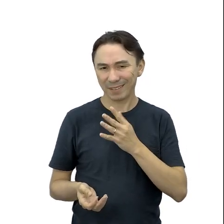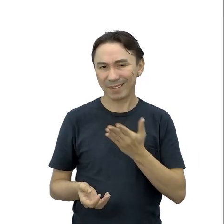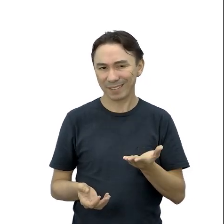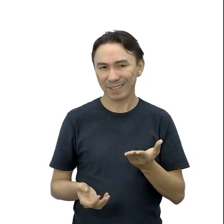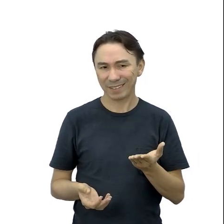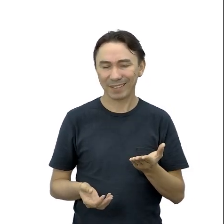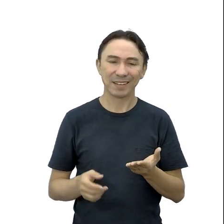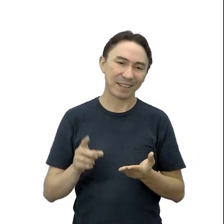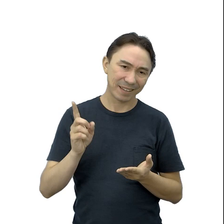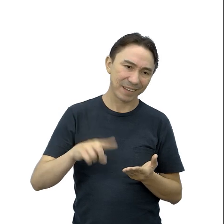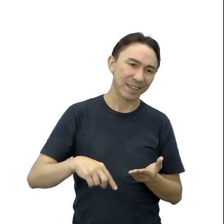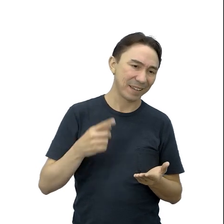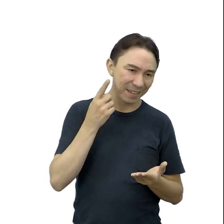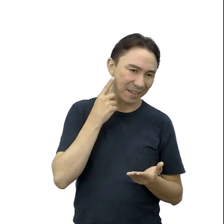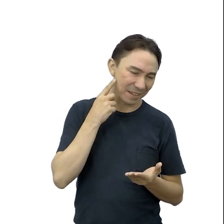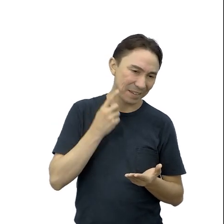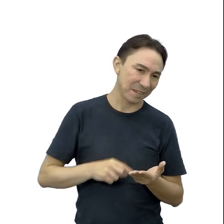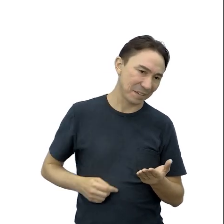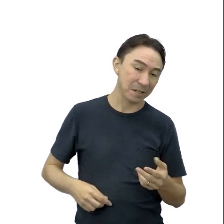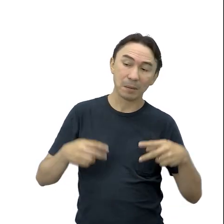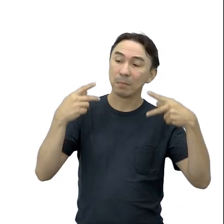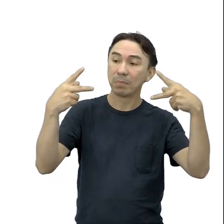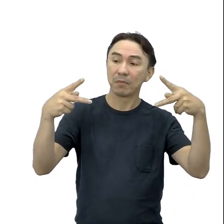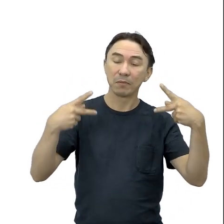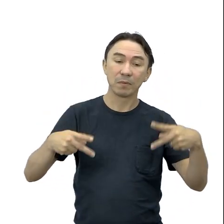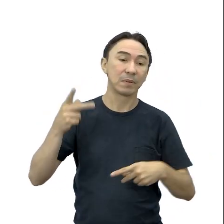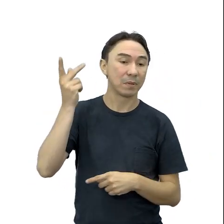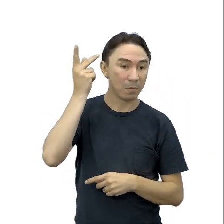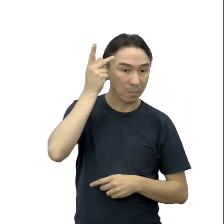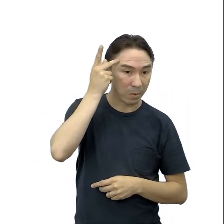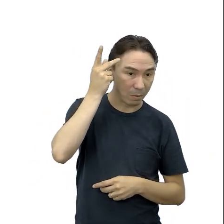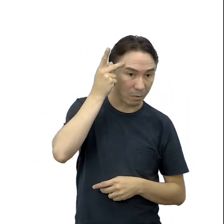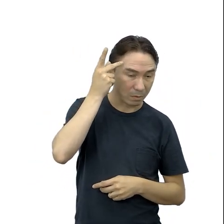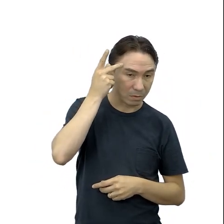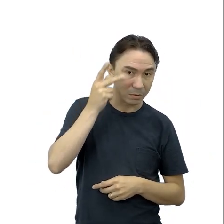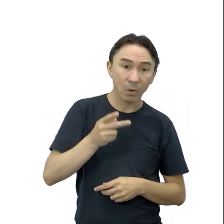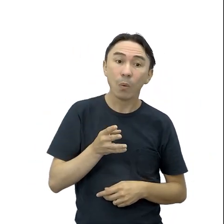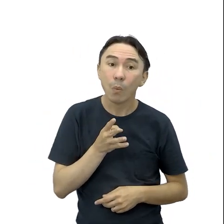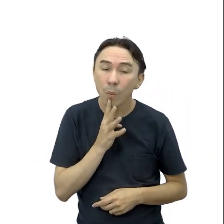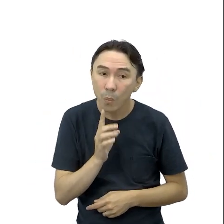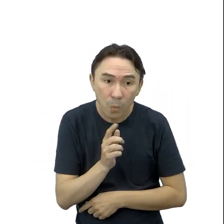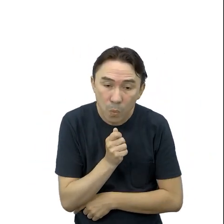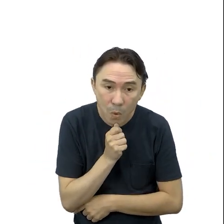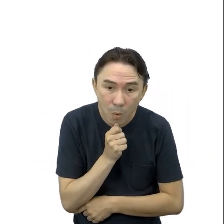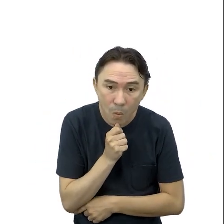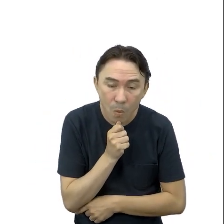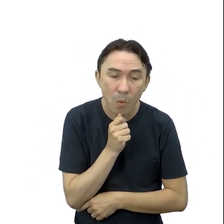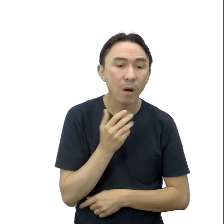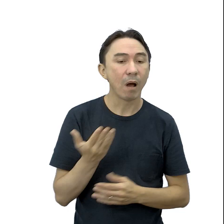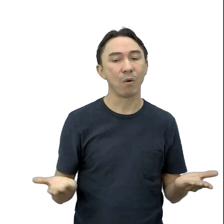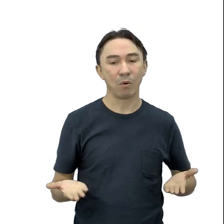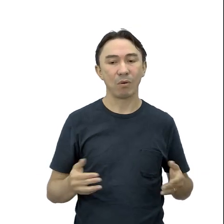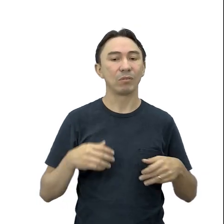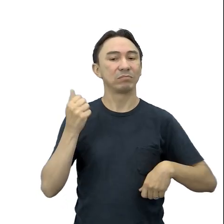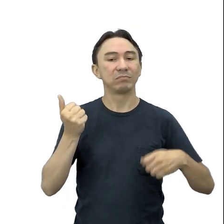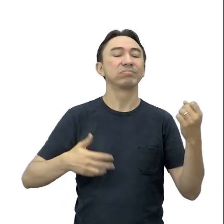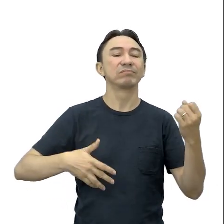né, que é a plataforma CAED. Quem não conhece, a gente vai conversar um pouquinho aqui. Vocês têm